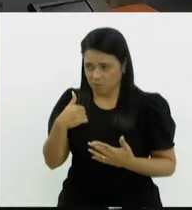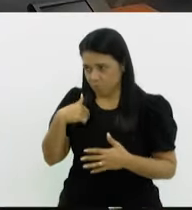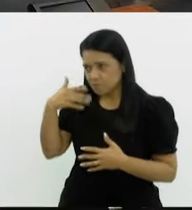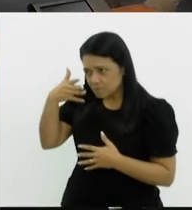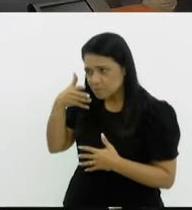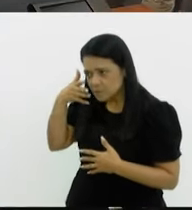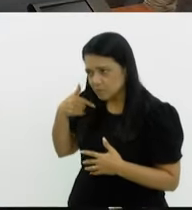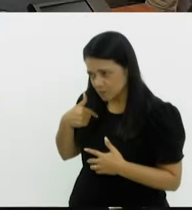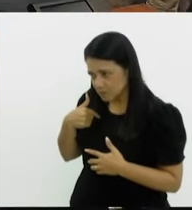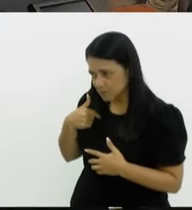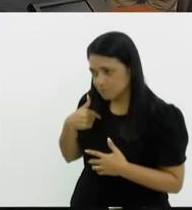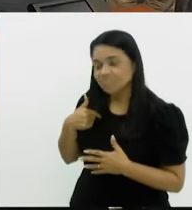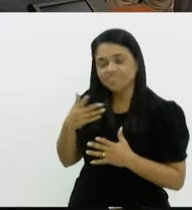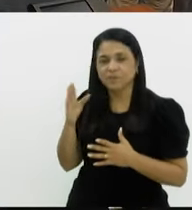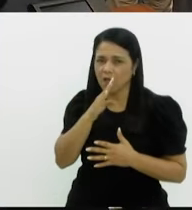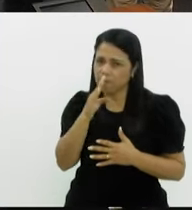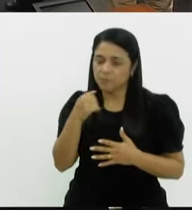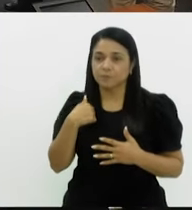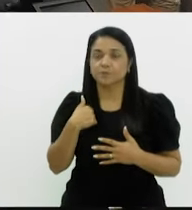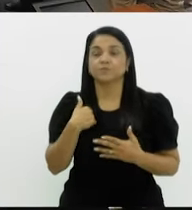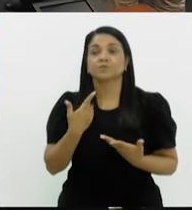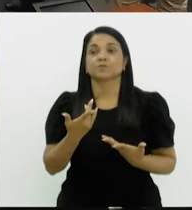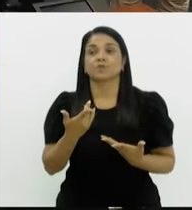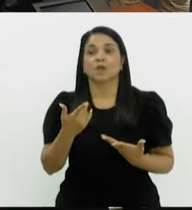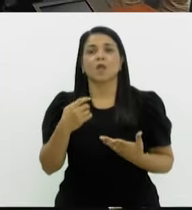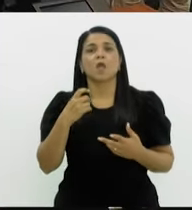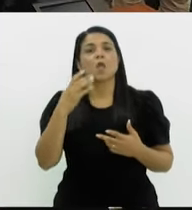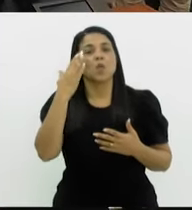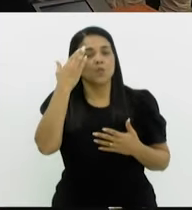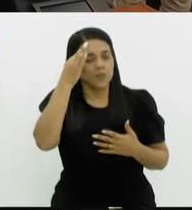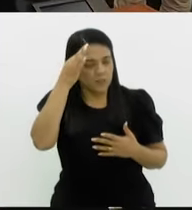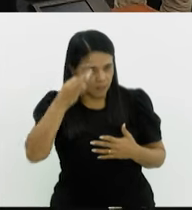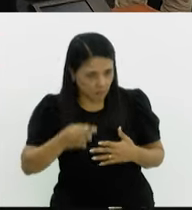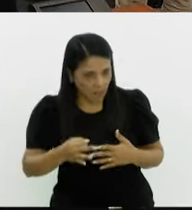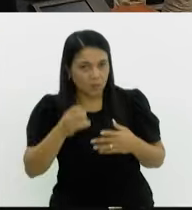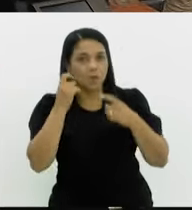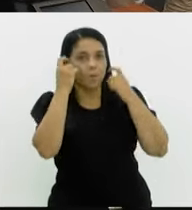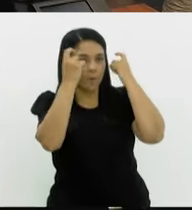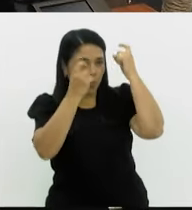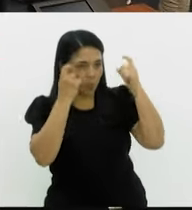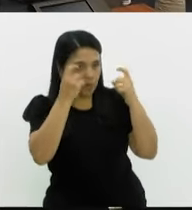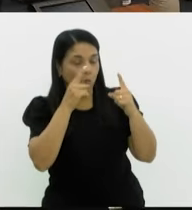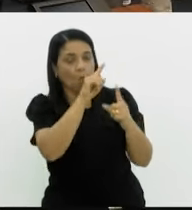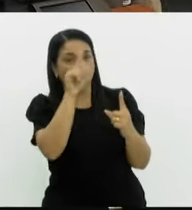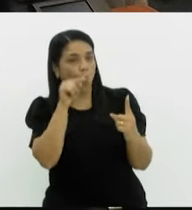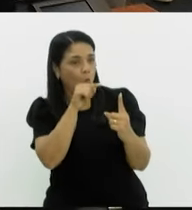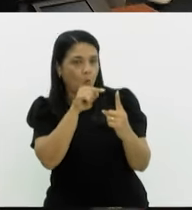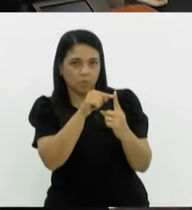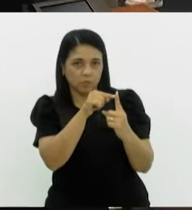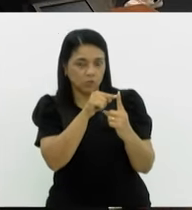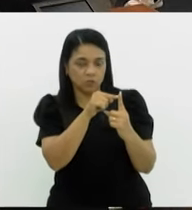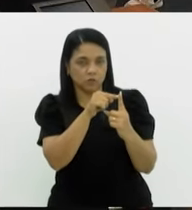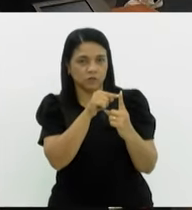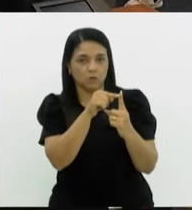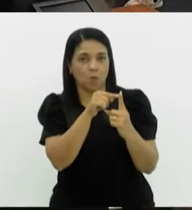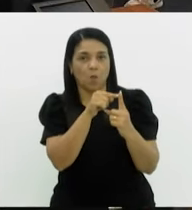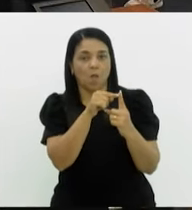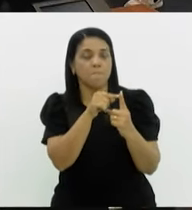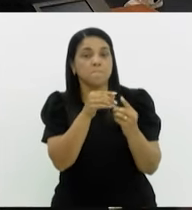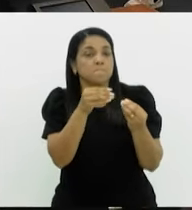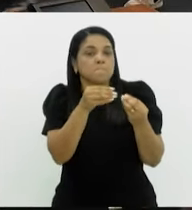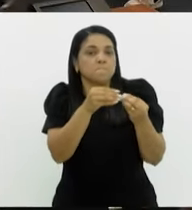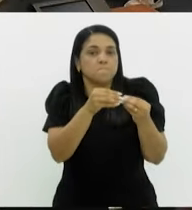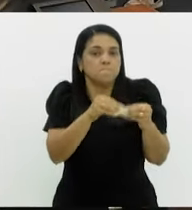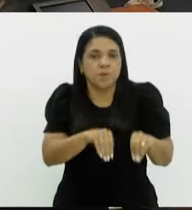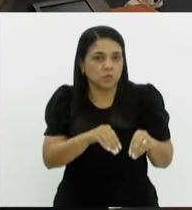parte muito breve. Eu entendo a preocupação de Vossa Excelência e o nosso objetivo não é onerar aqueles que